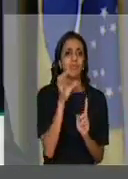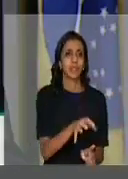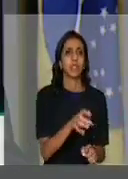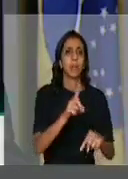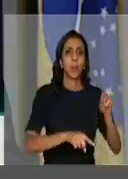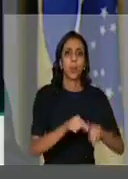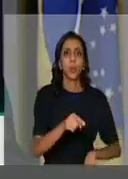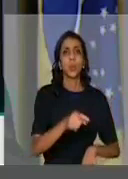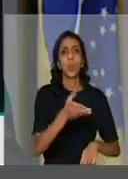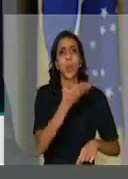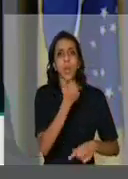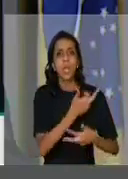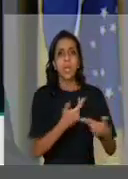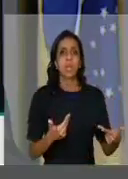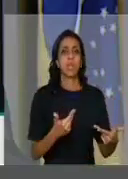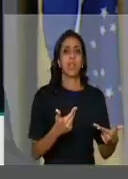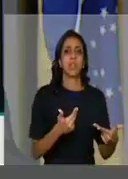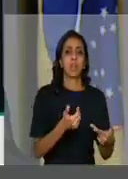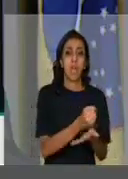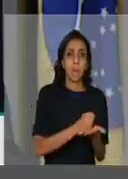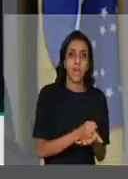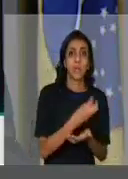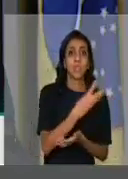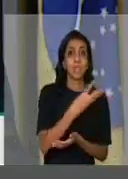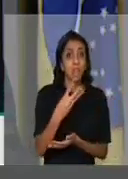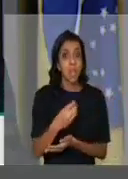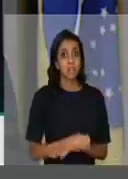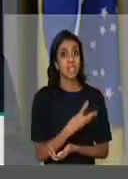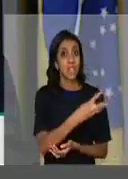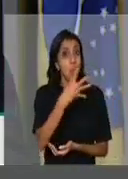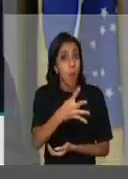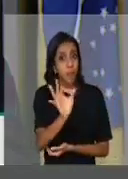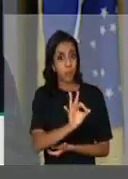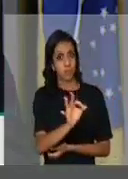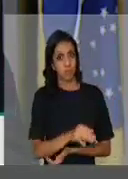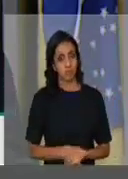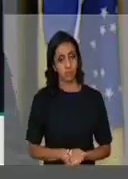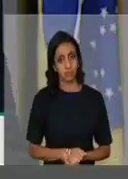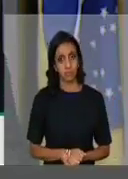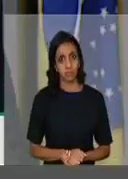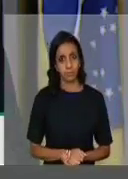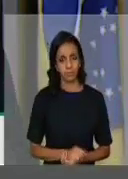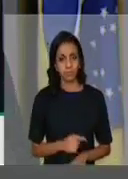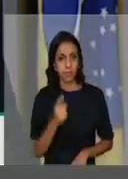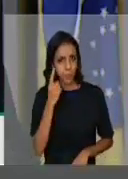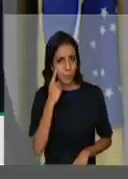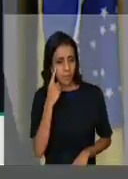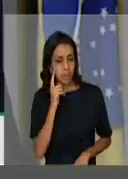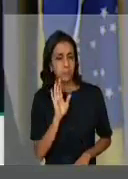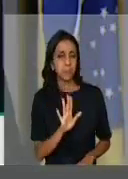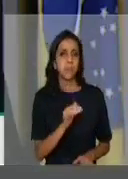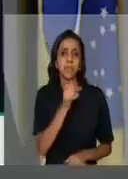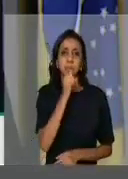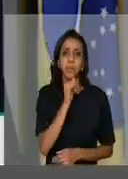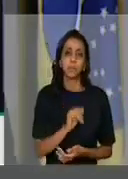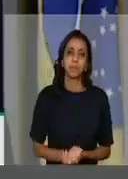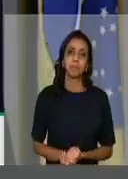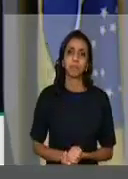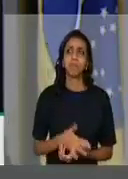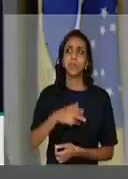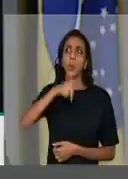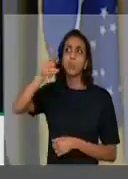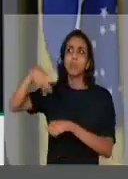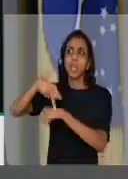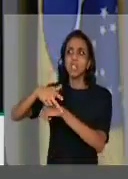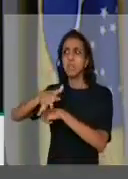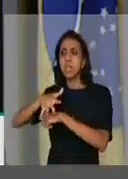e remédio, 33% e 34%. Imagine que a média de